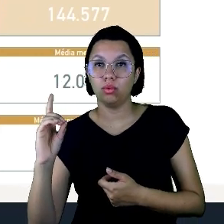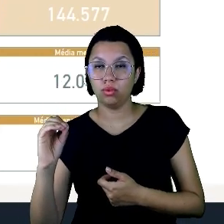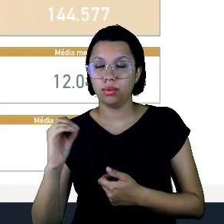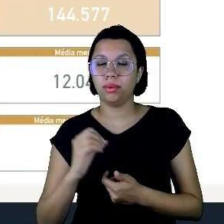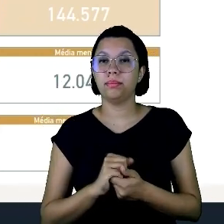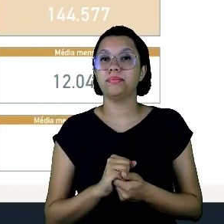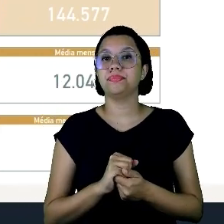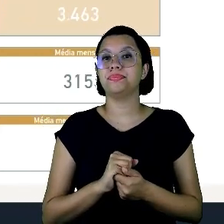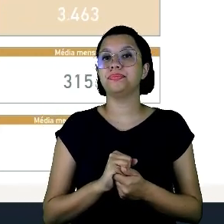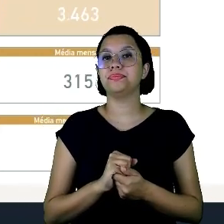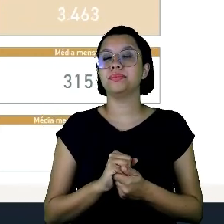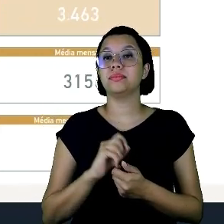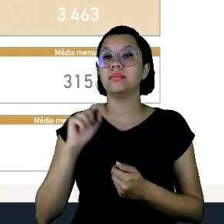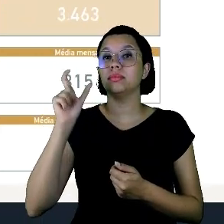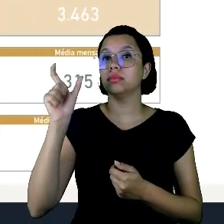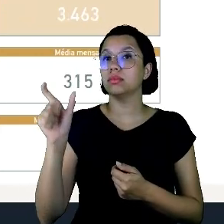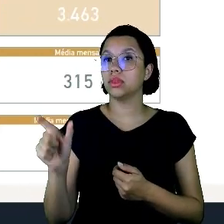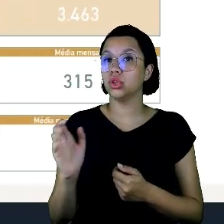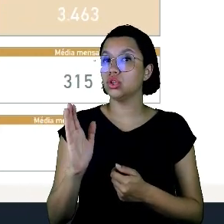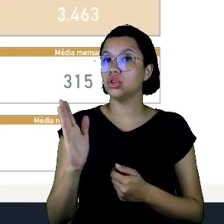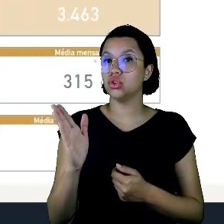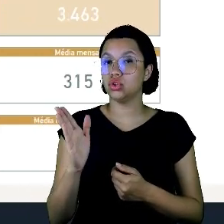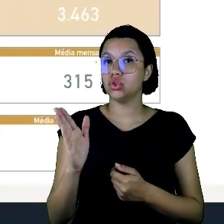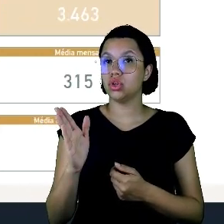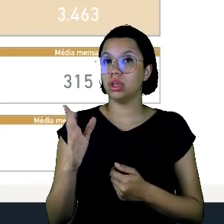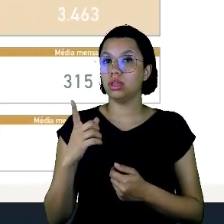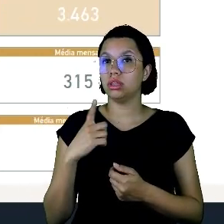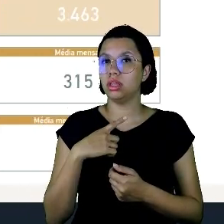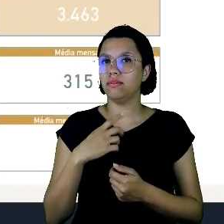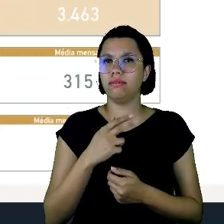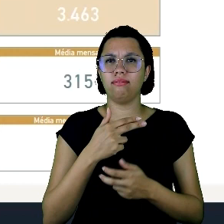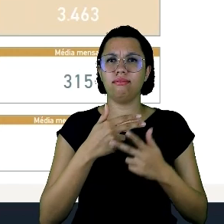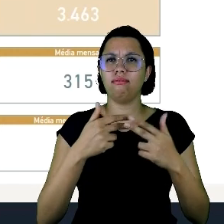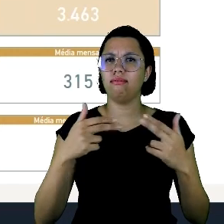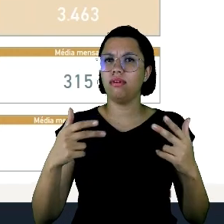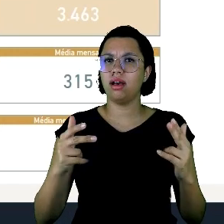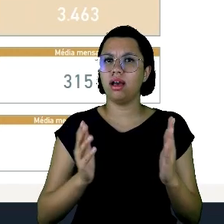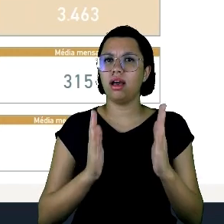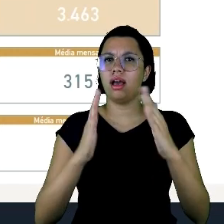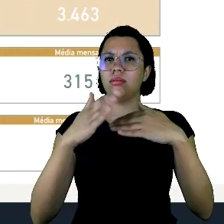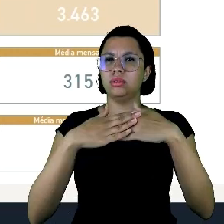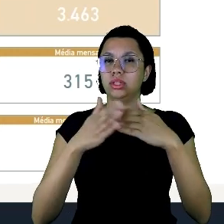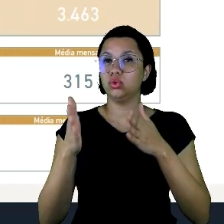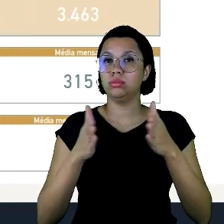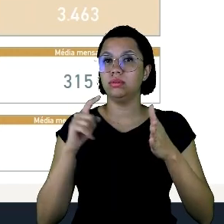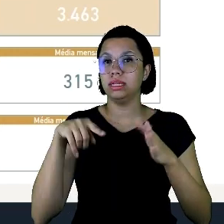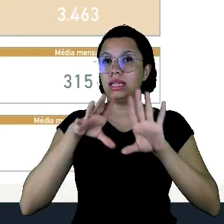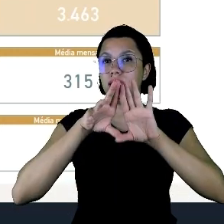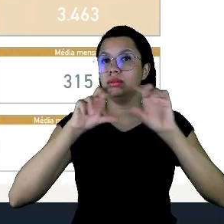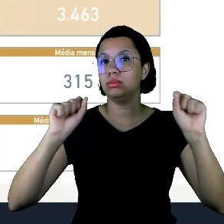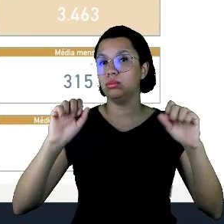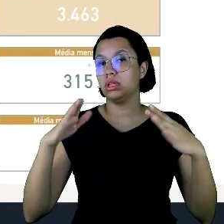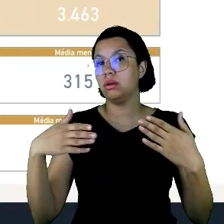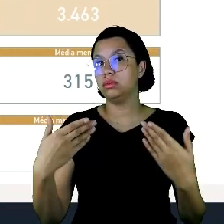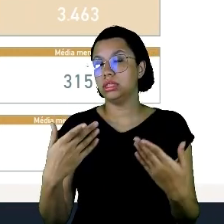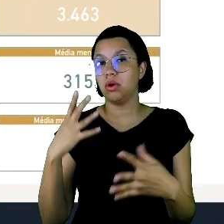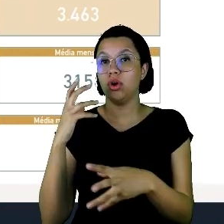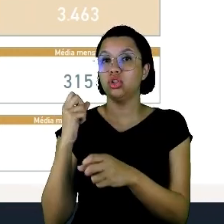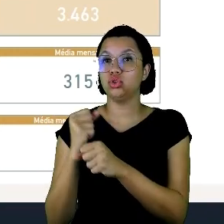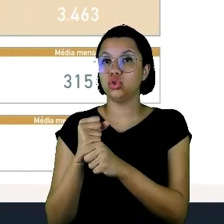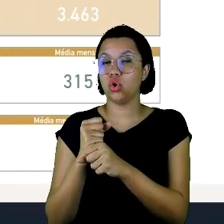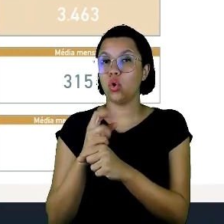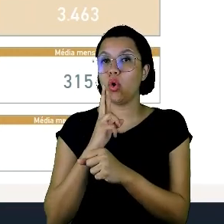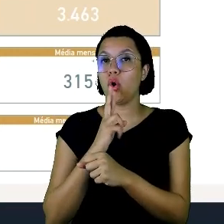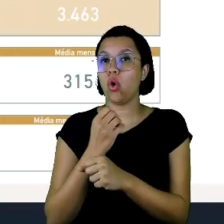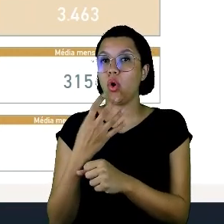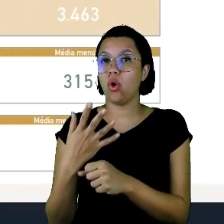O doutor Denilson Branco. Ele já passou por diversos gabinetes no período que ele está aqui no tribunal, né? Então, aqui